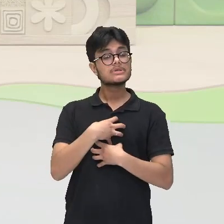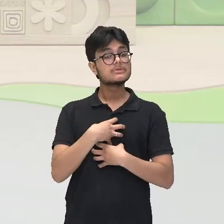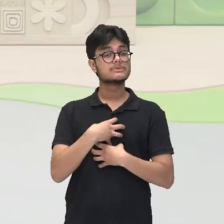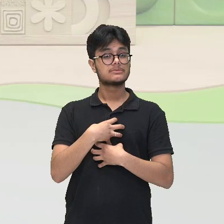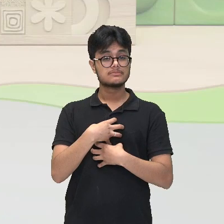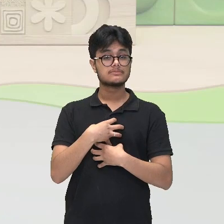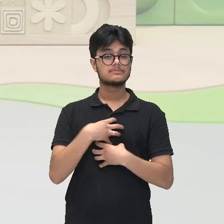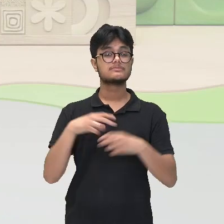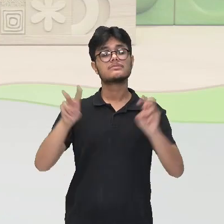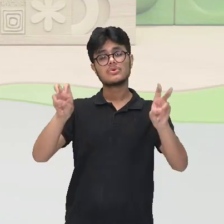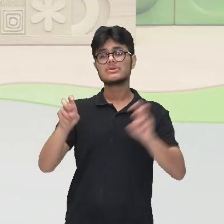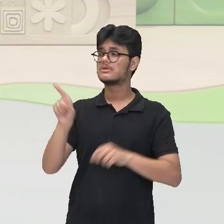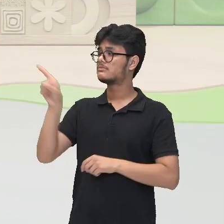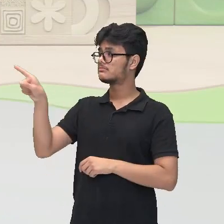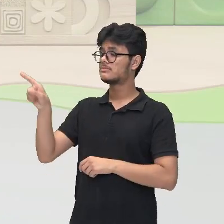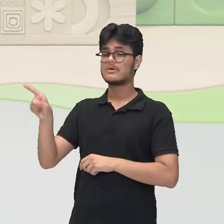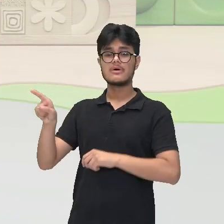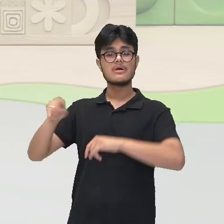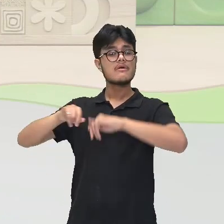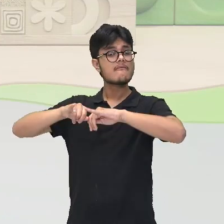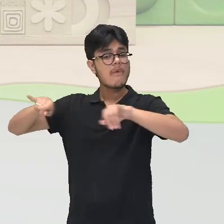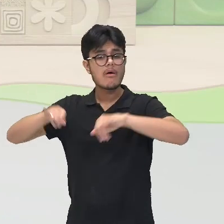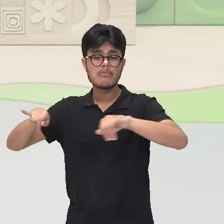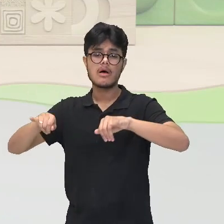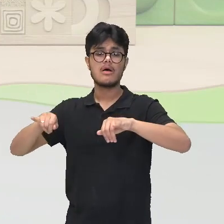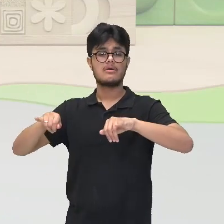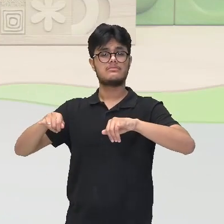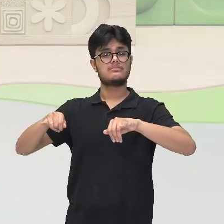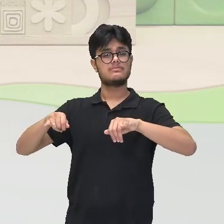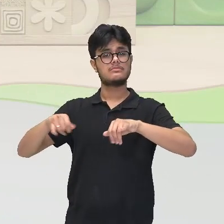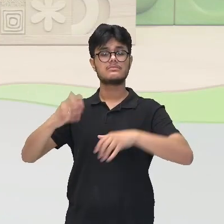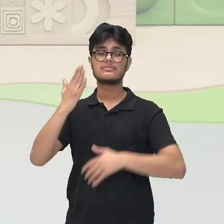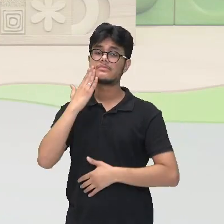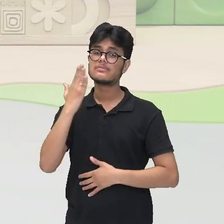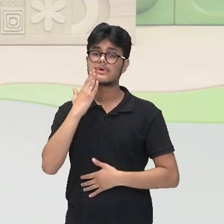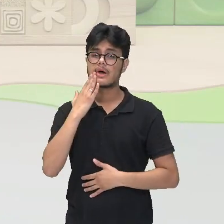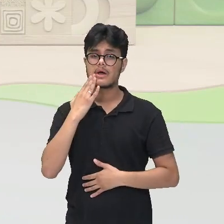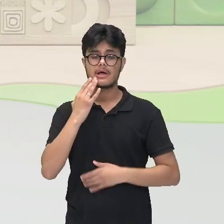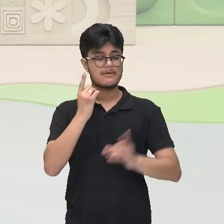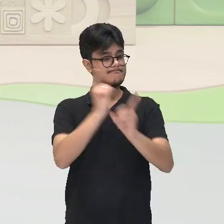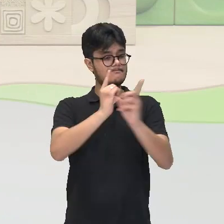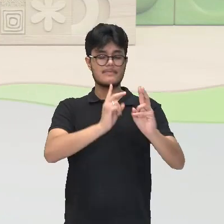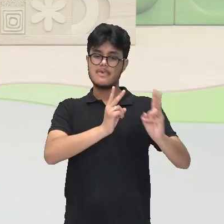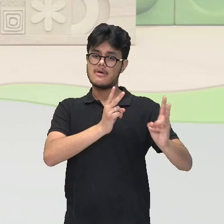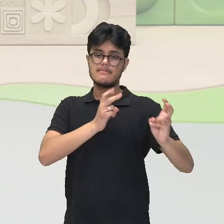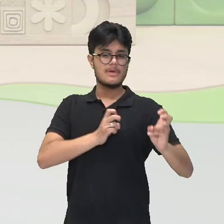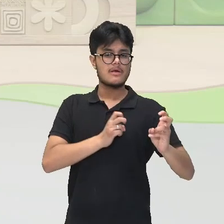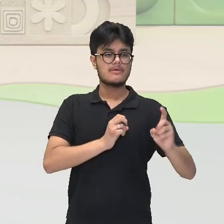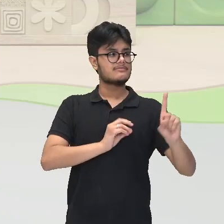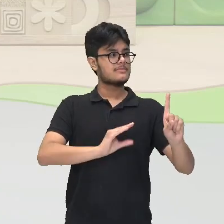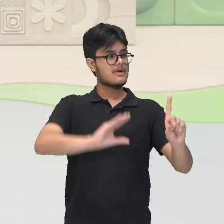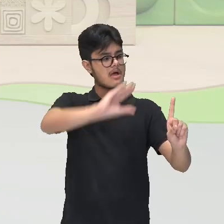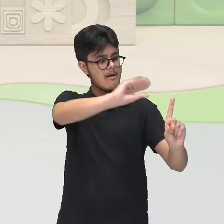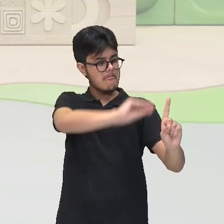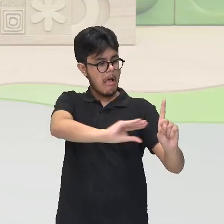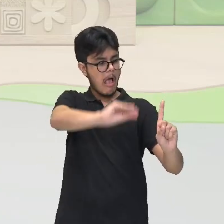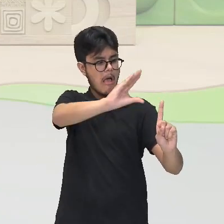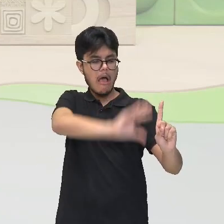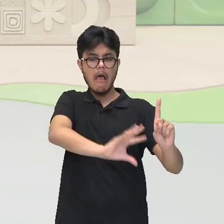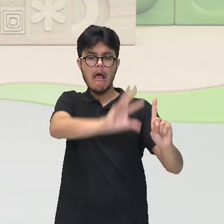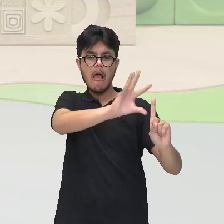sensibilizar as pessoas que identificarem a qualquer tipo de abuso e que